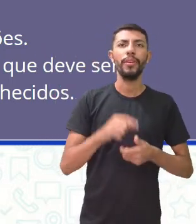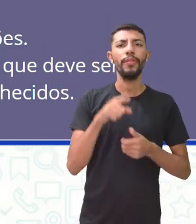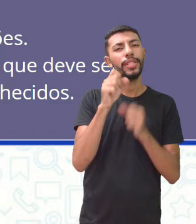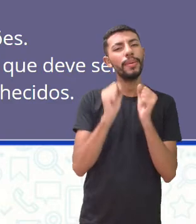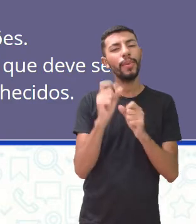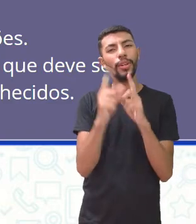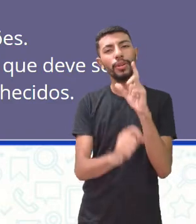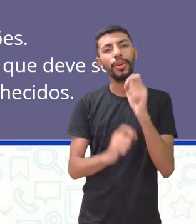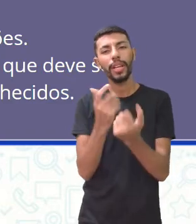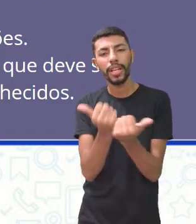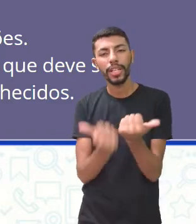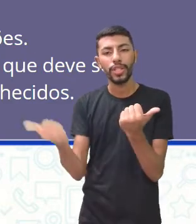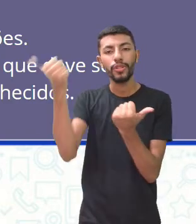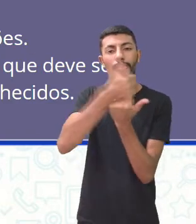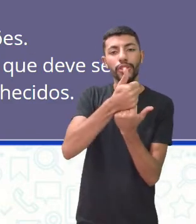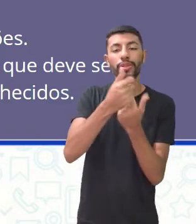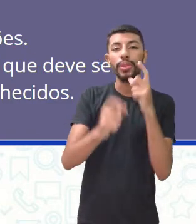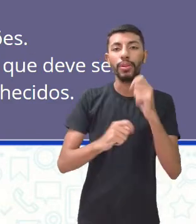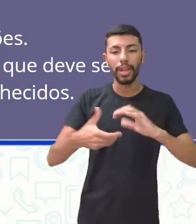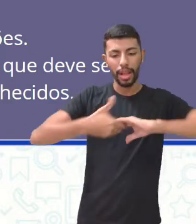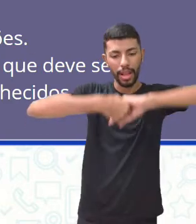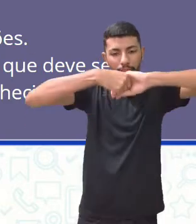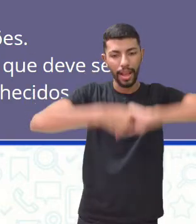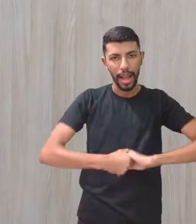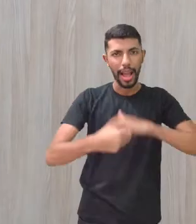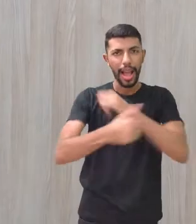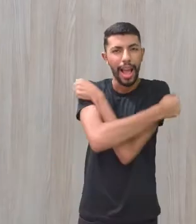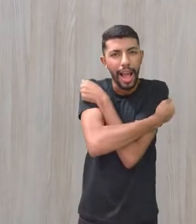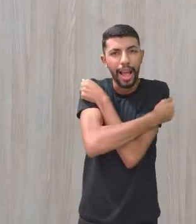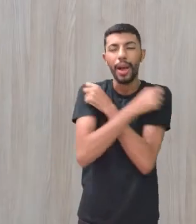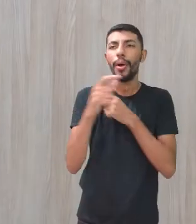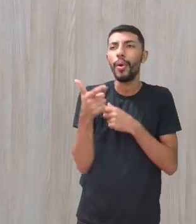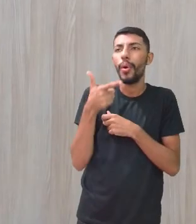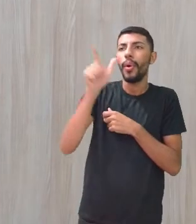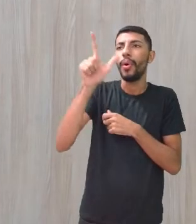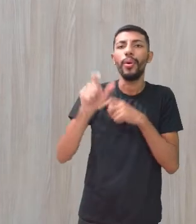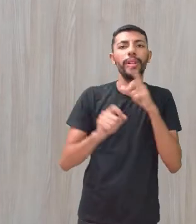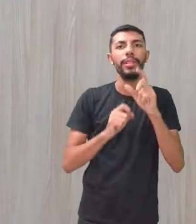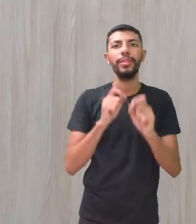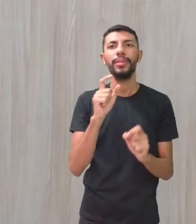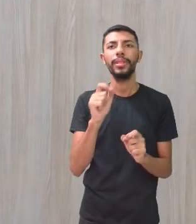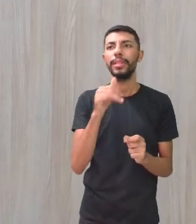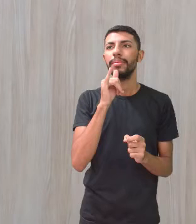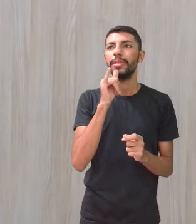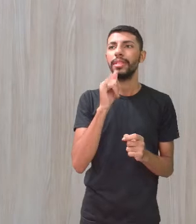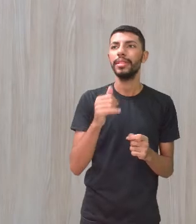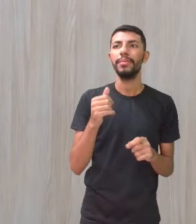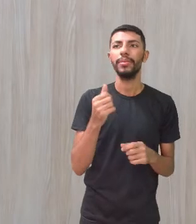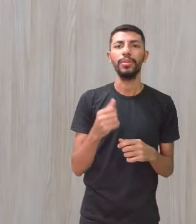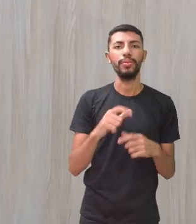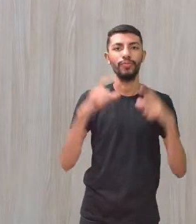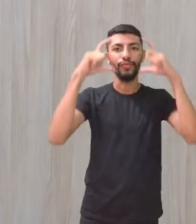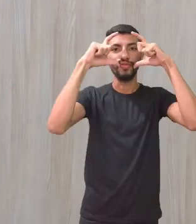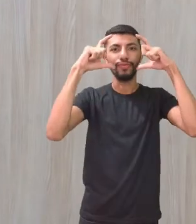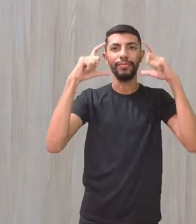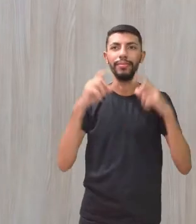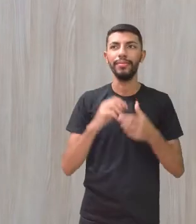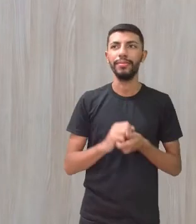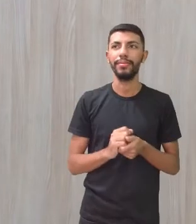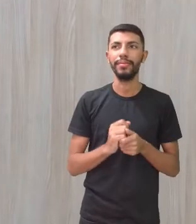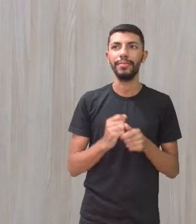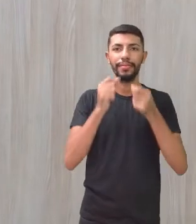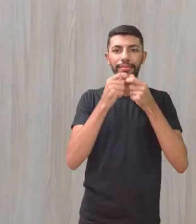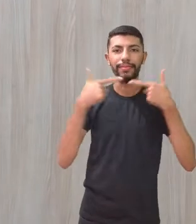substituir aquele aperto de mão, aquele abraço apertado pela figuração dos emojis, ou seja, de forma